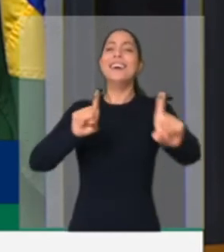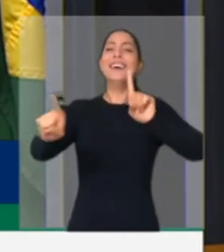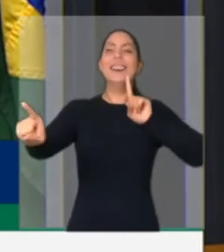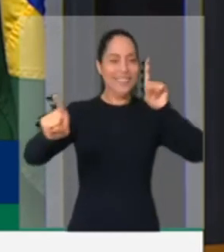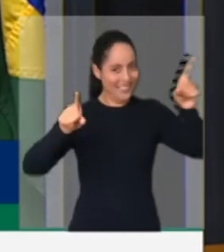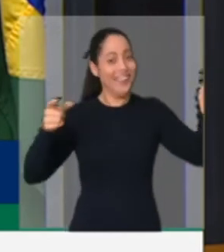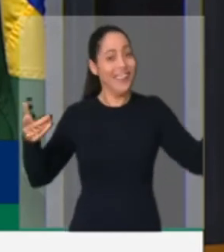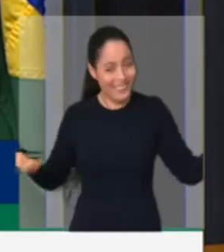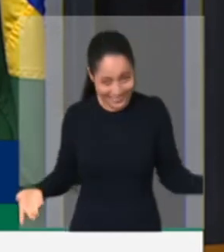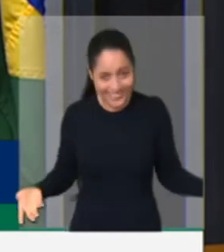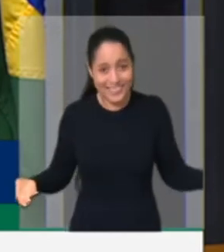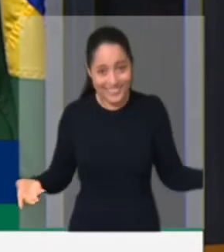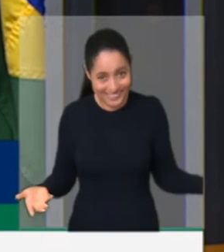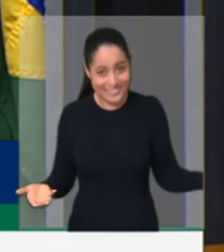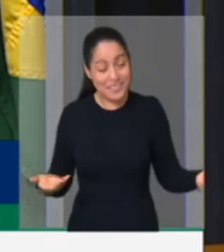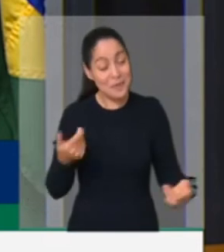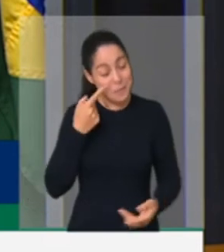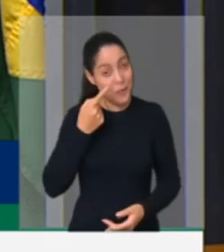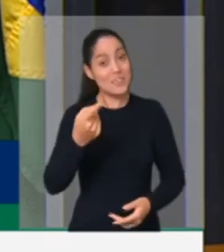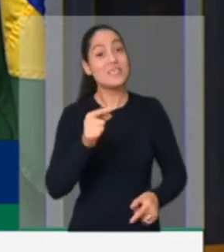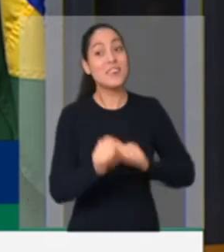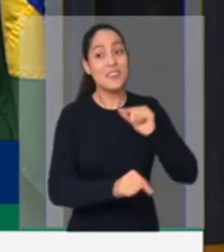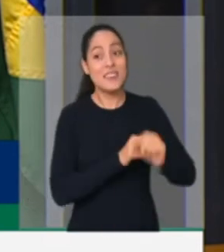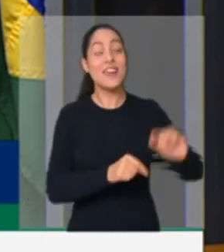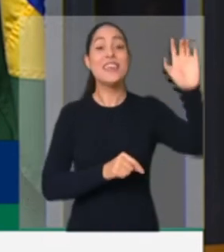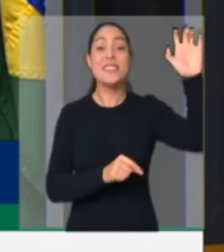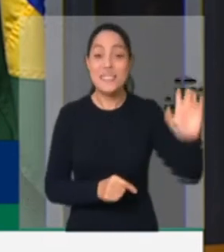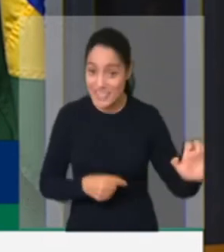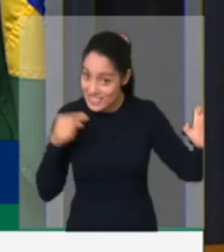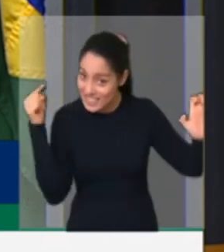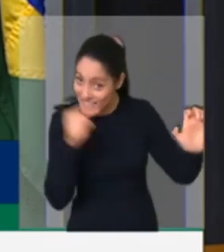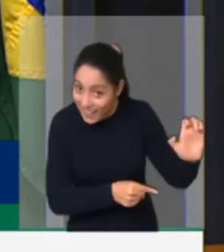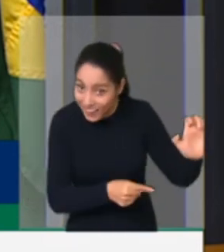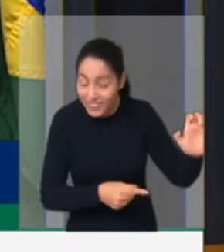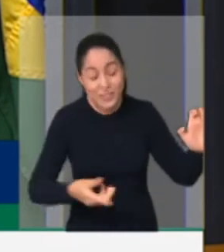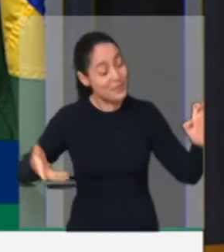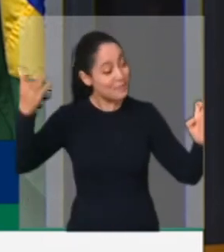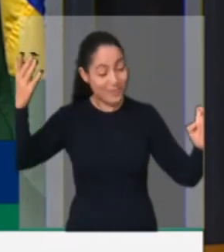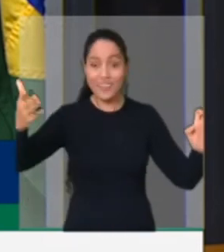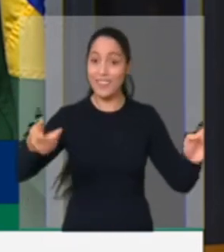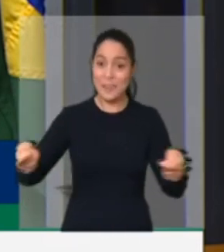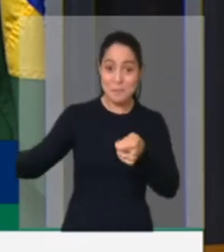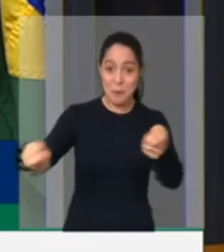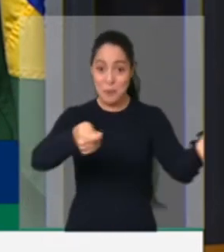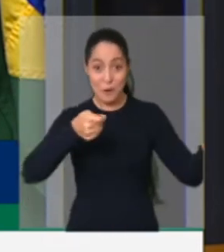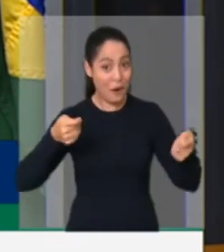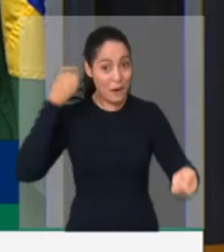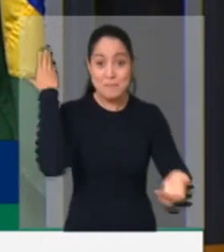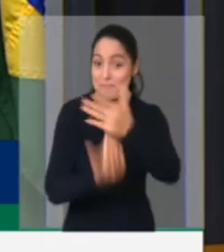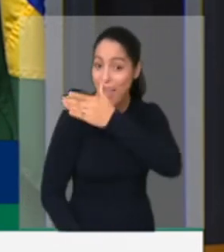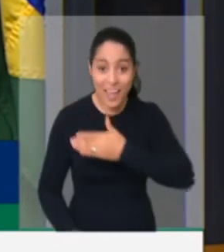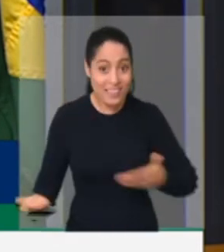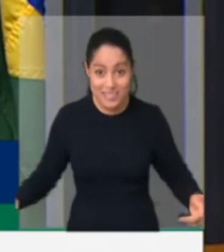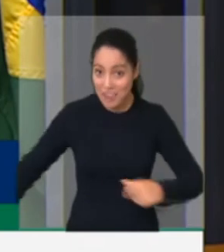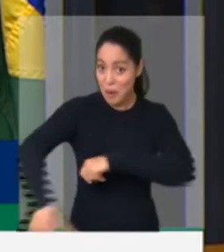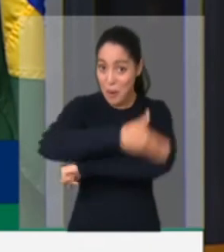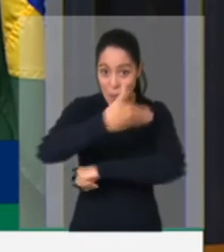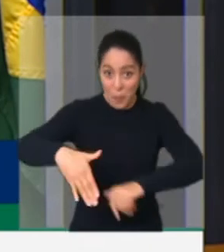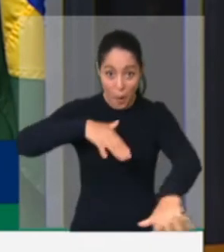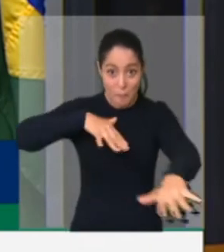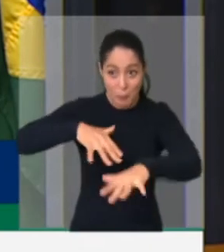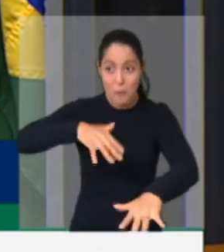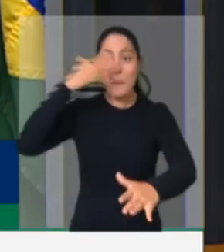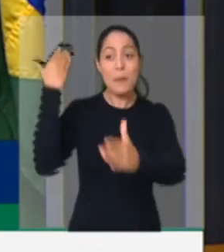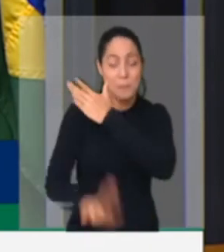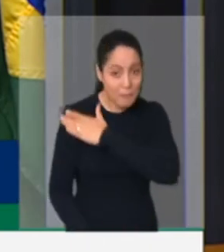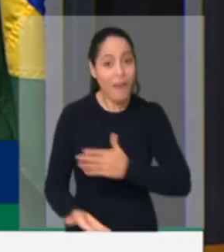social mostrando que a esquerda perdeu o poder de mobilização das ruas perdeu